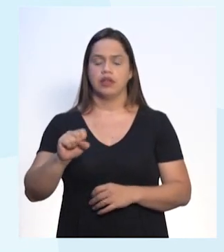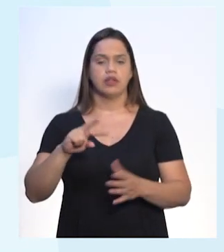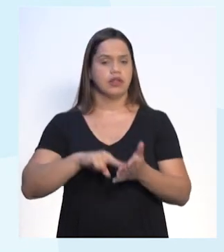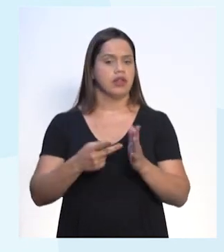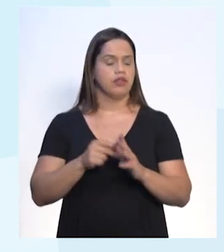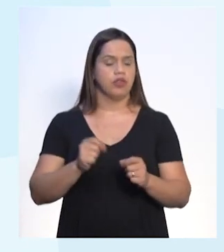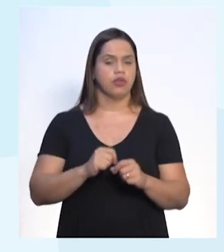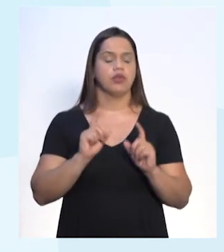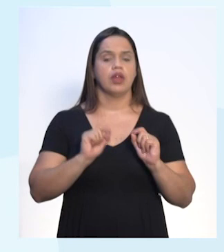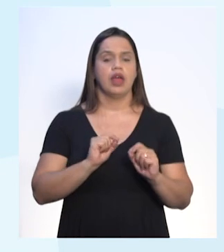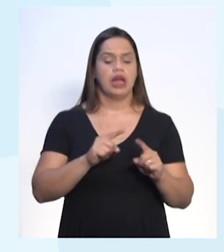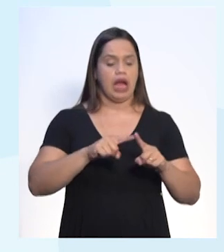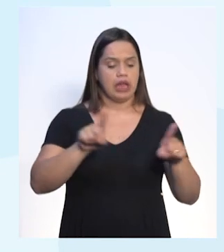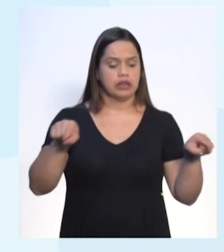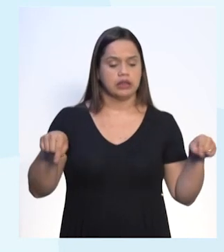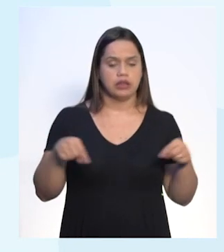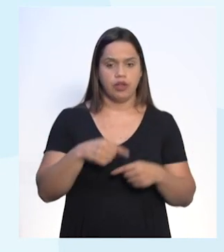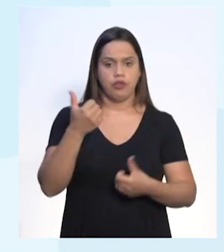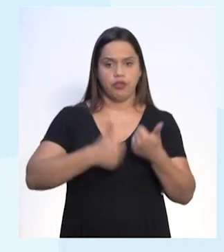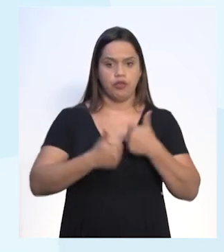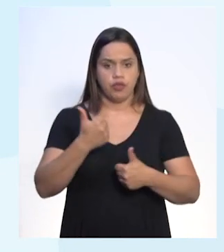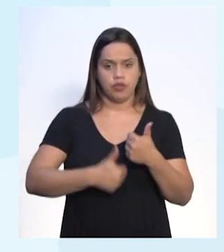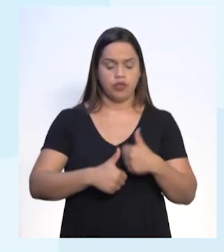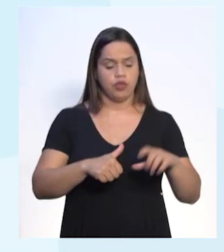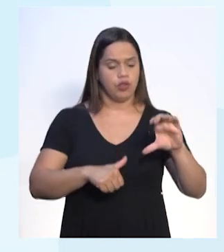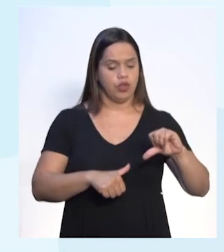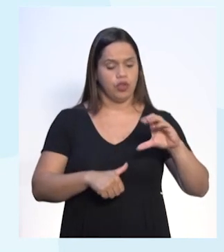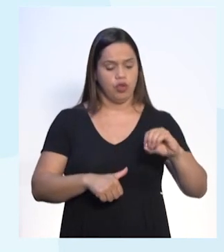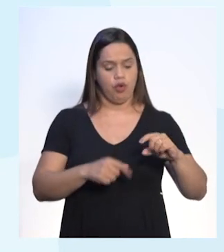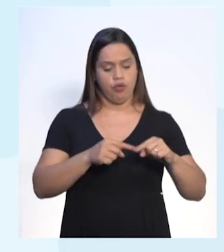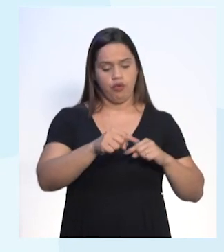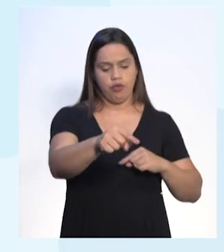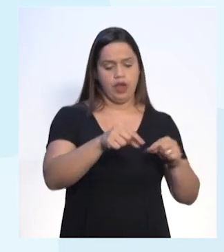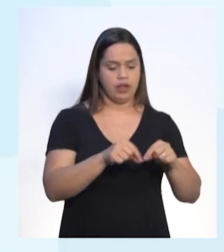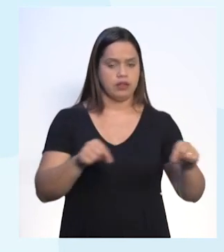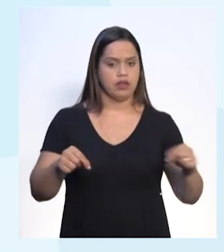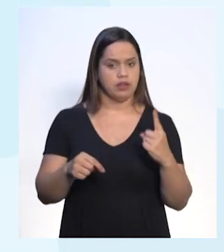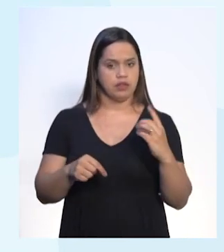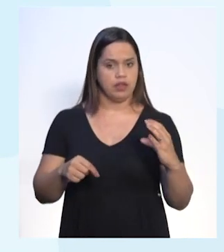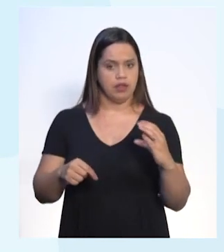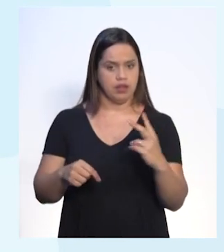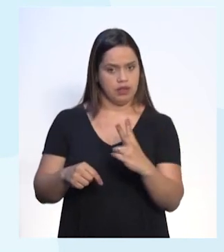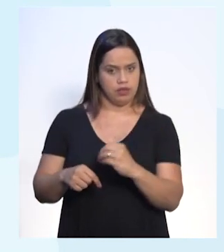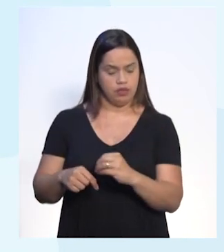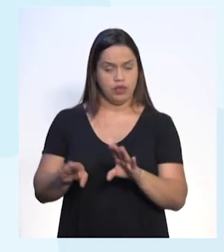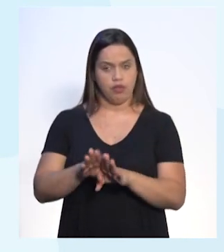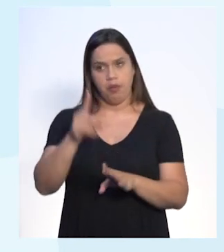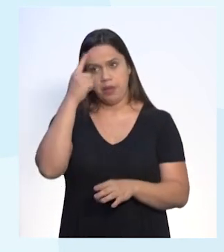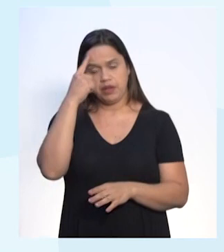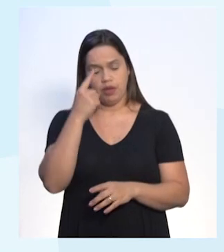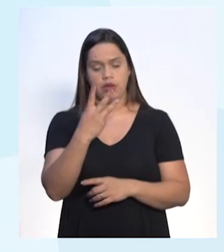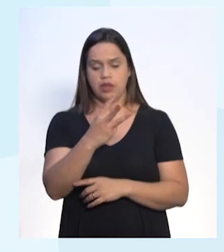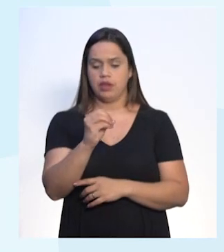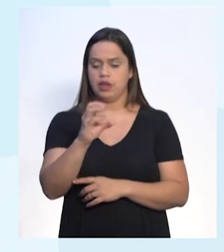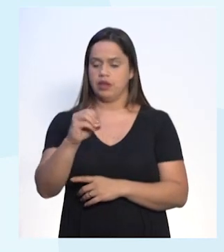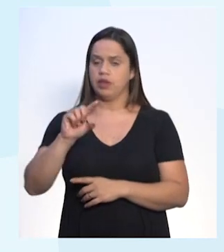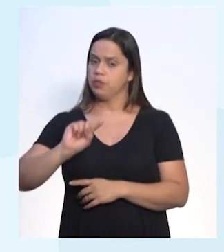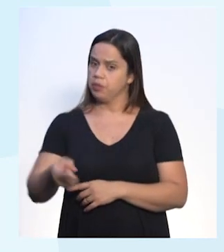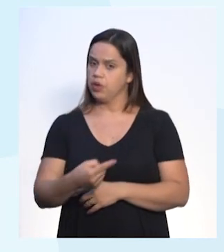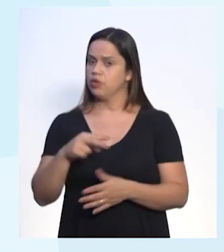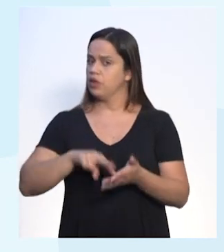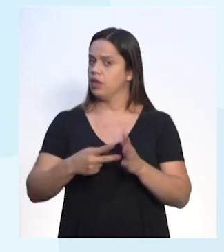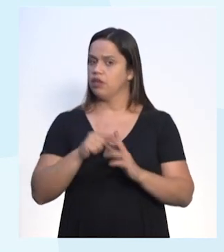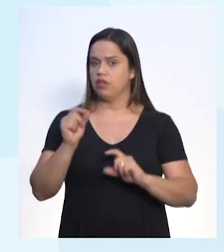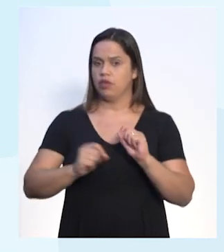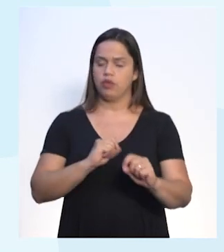de futebol de 90 por 120 metros. Tá? Então vamos pensar aí que 300 mil hectares equivale aí a